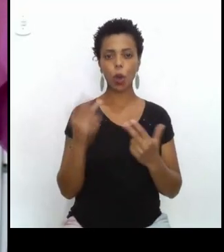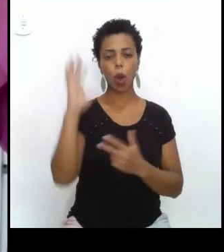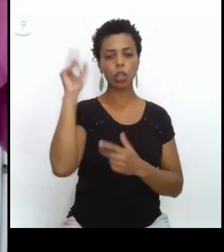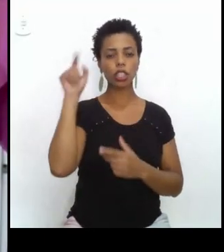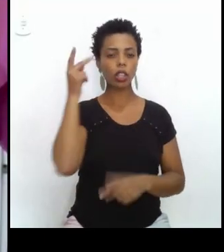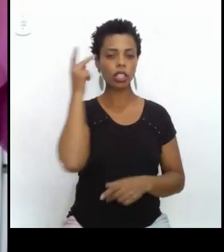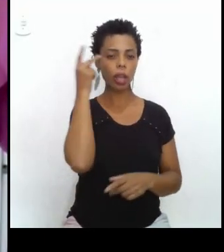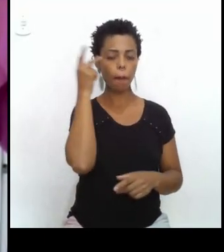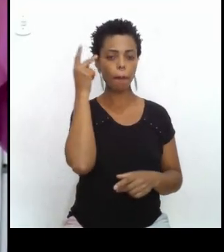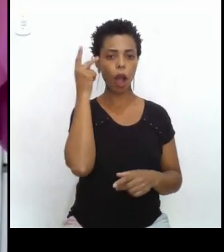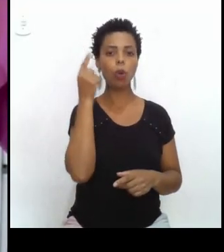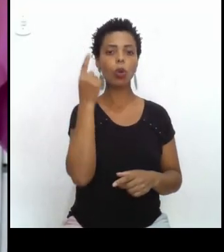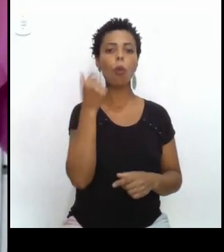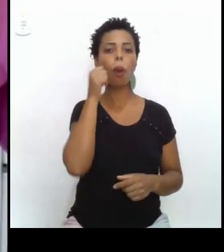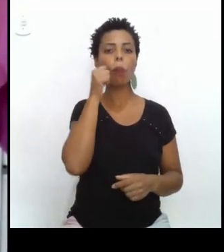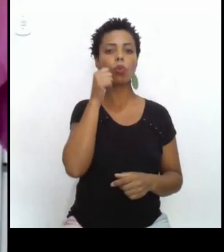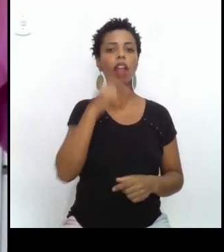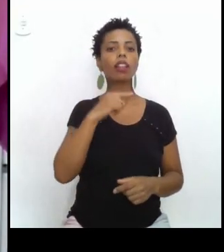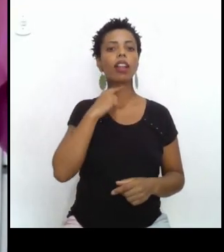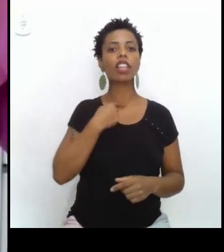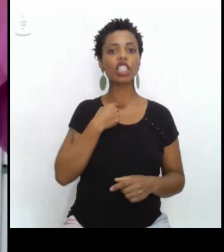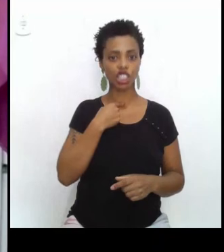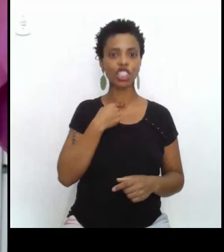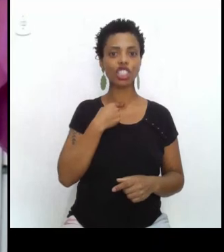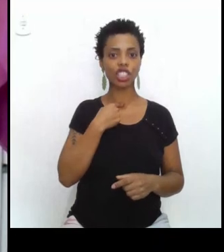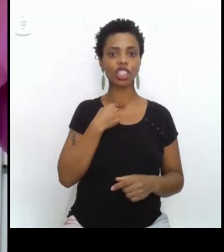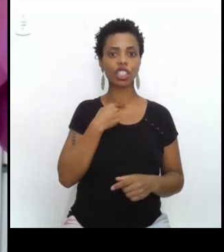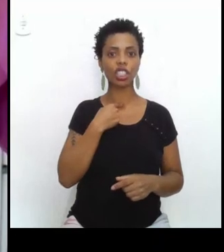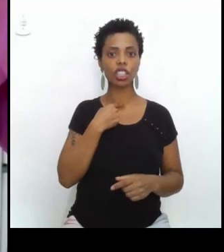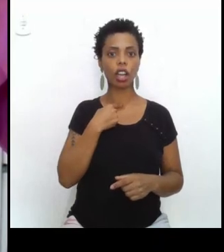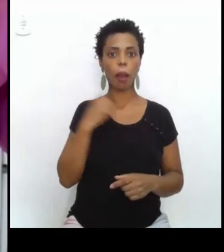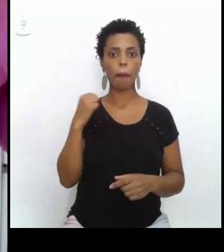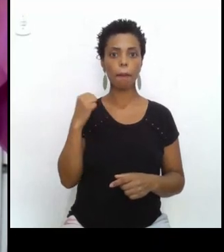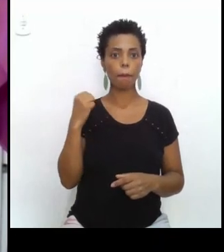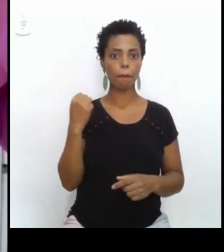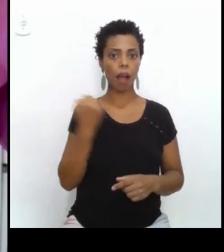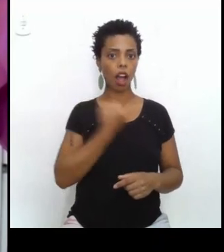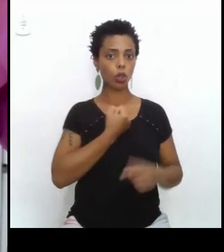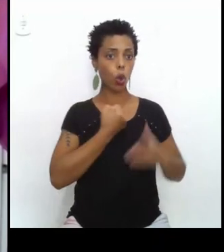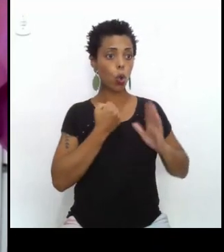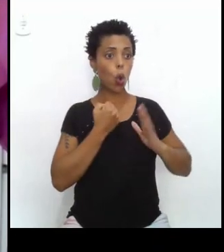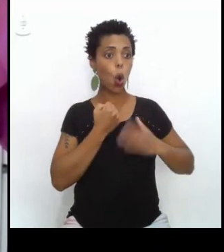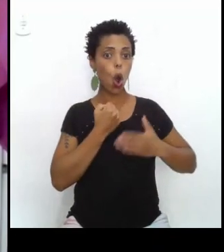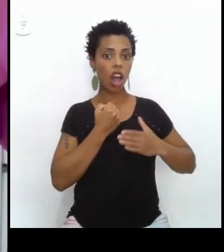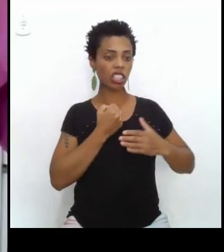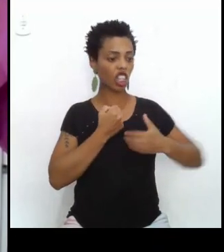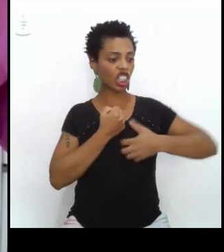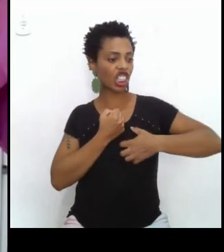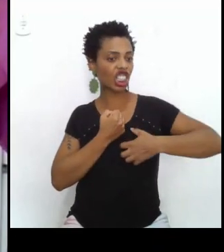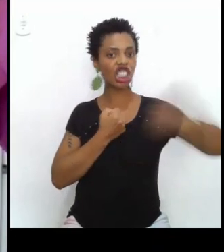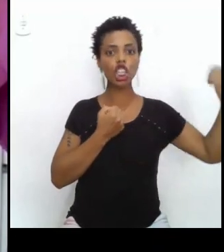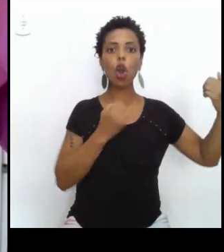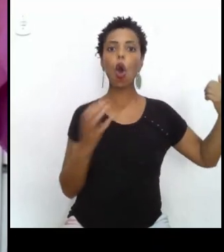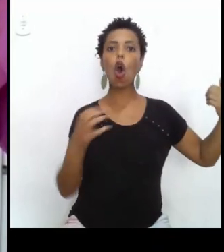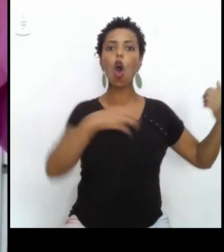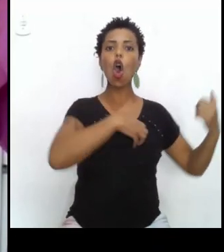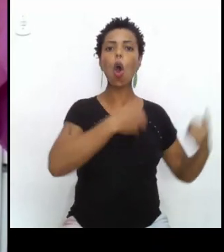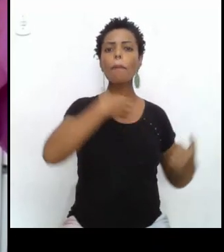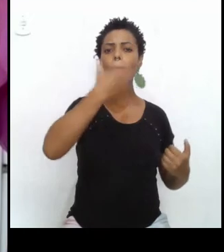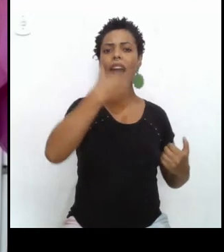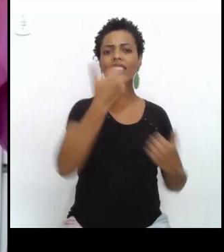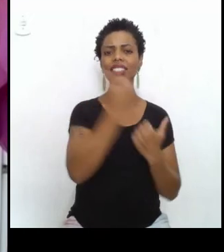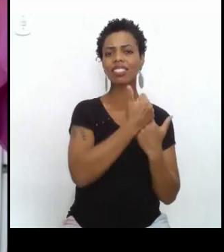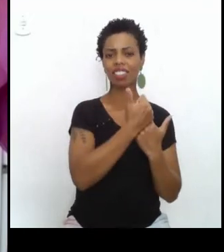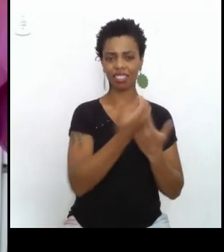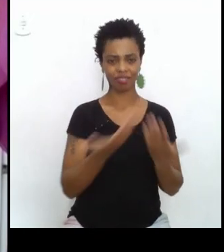onde uma travesti foi assassinado no seu coração no lugar do seu coração foi colocado uma sangue é essa violência se